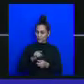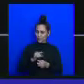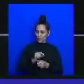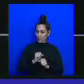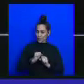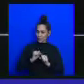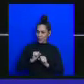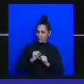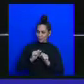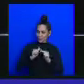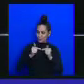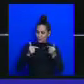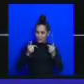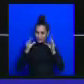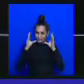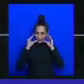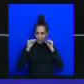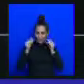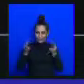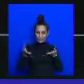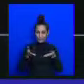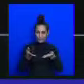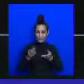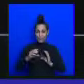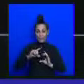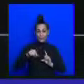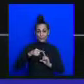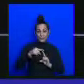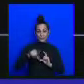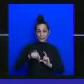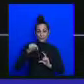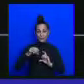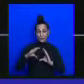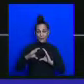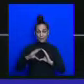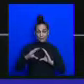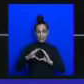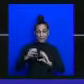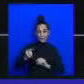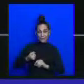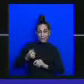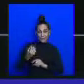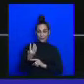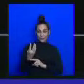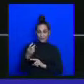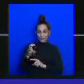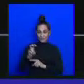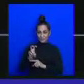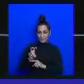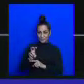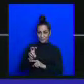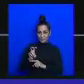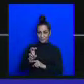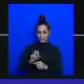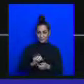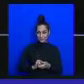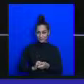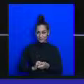Você pode ser o sortudo da noite. Vem chegando mais uma bola. 45. Bola